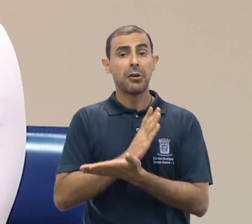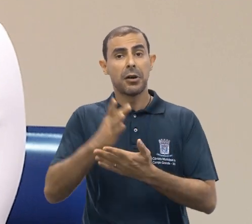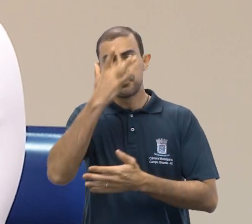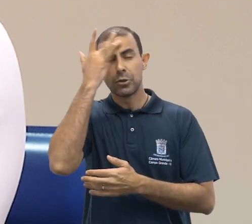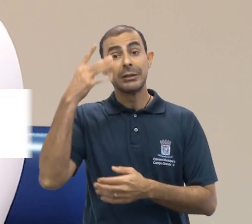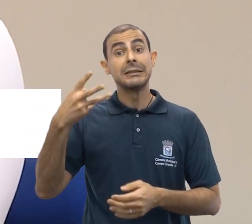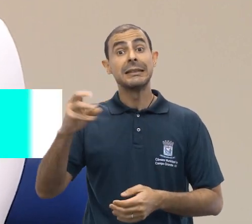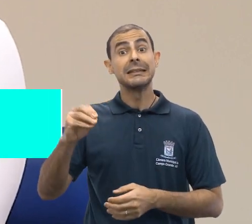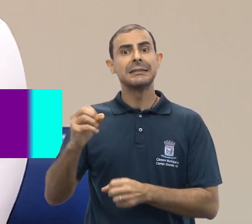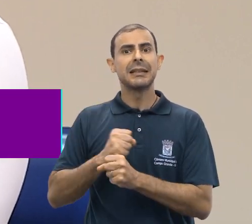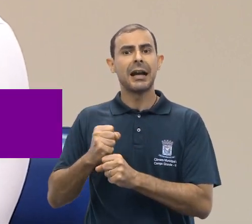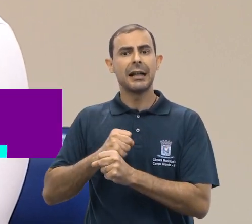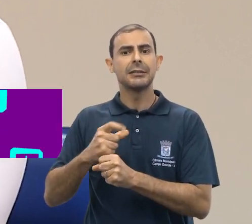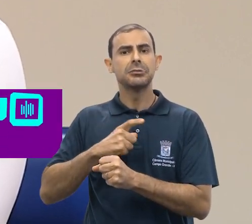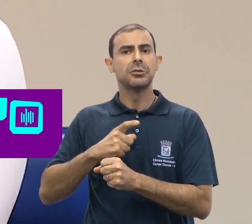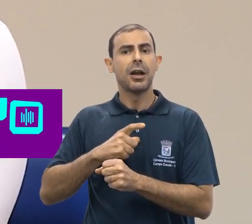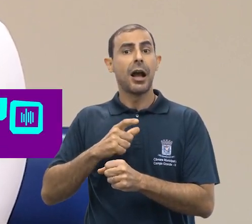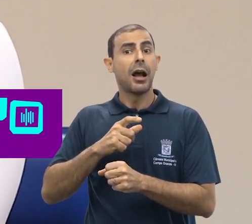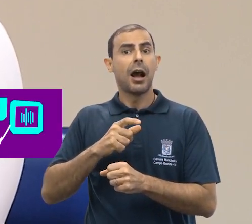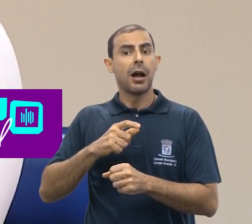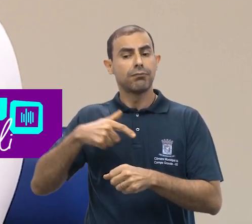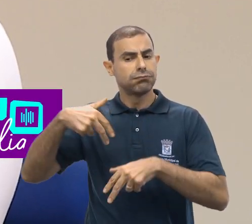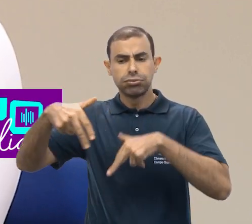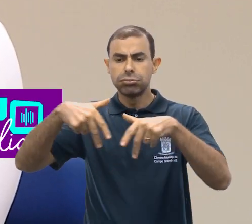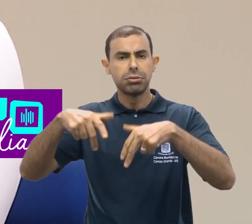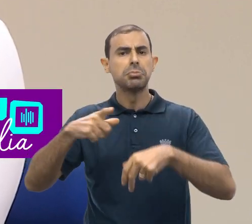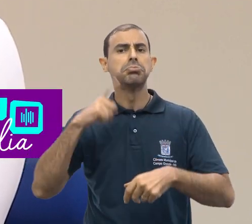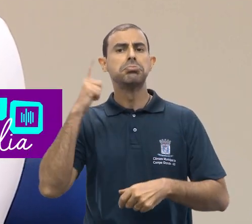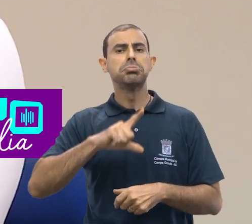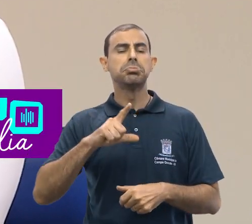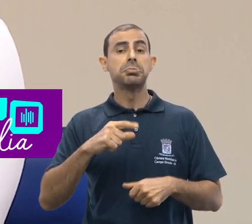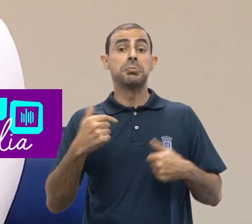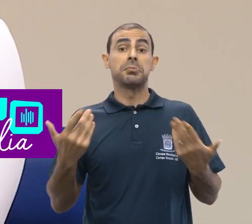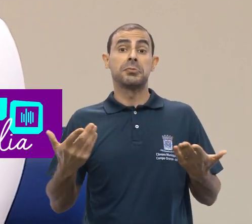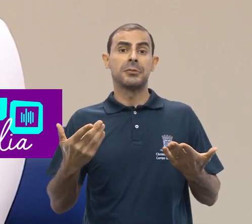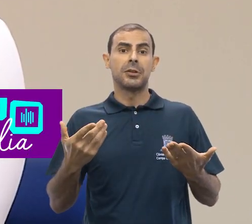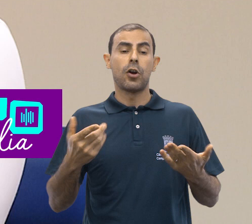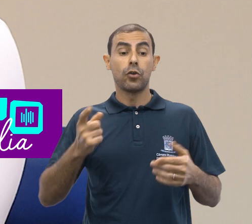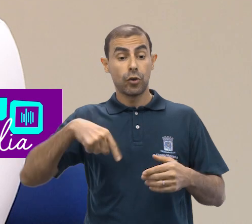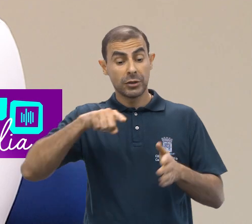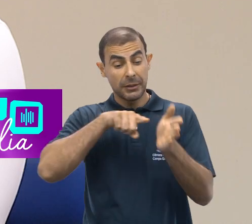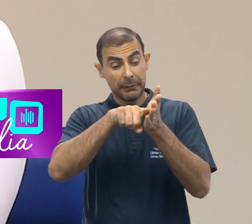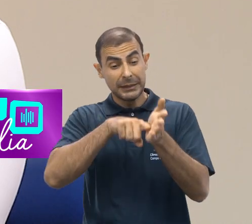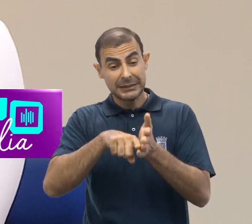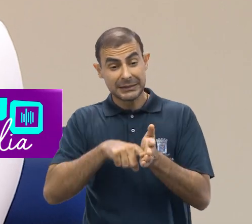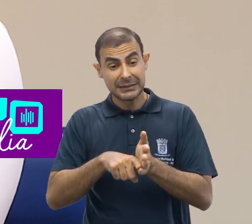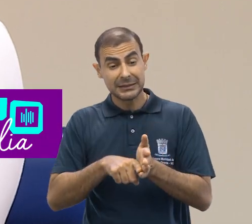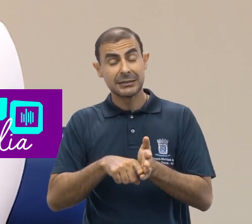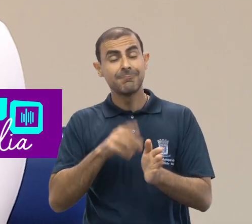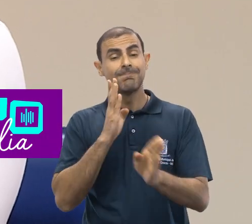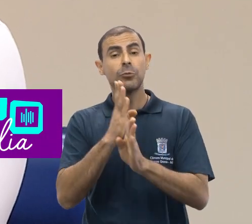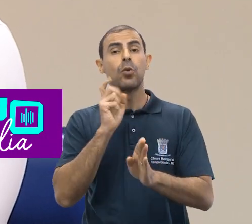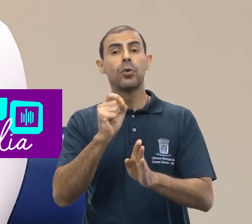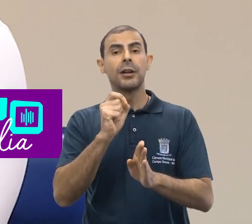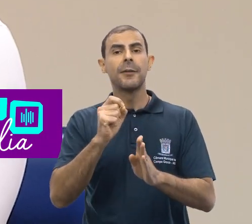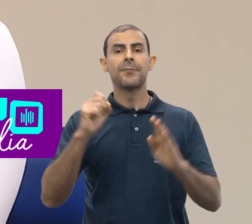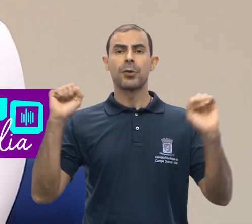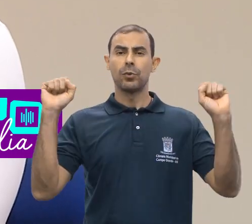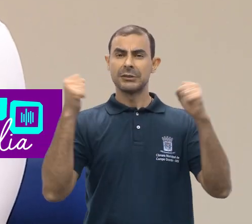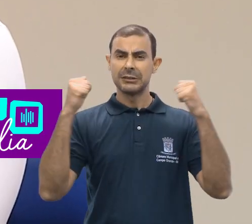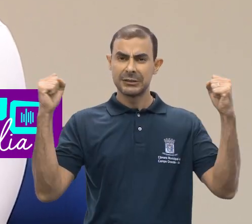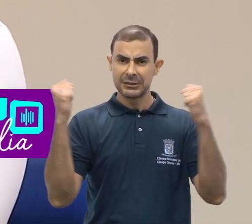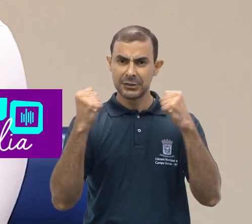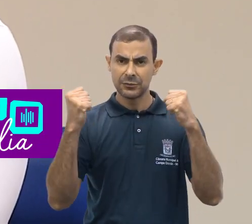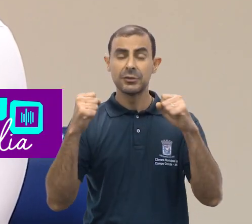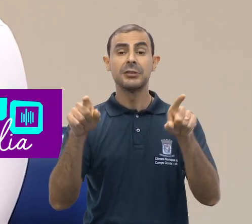na cadeira de roda. O que a gente sabe, que os trabalhos recentes têm mostrado, é que, na verdade, o exercício físico e a